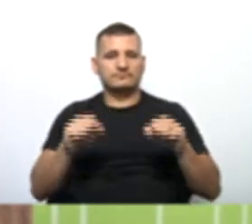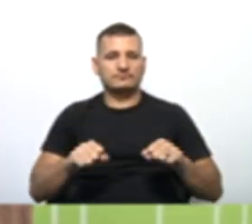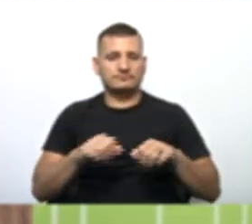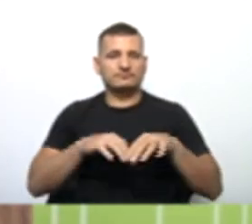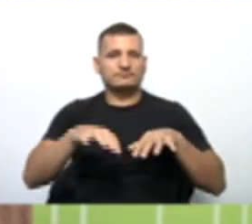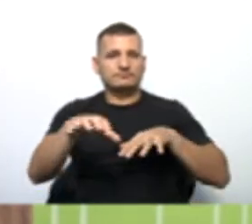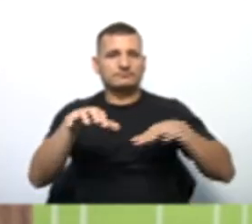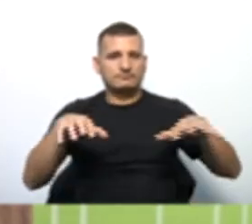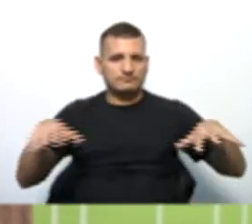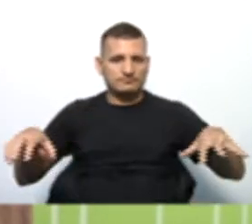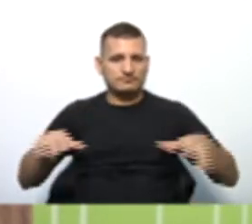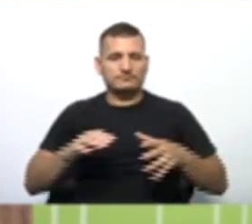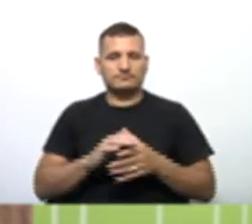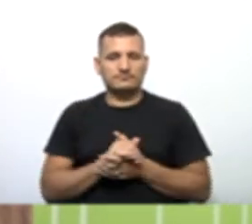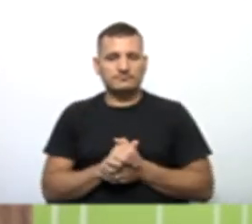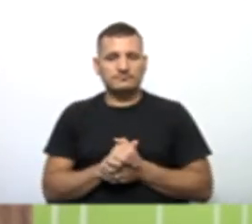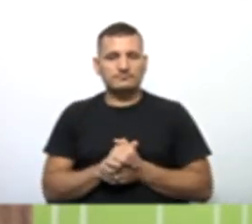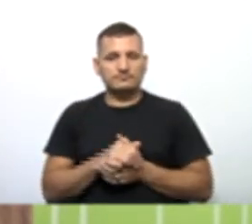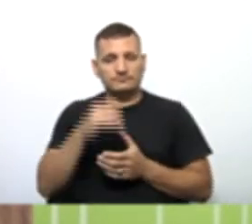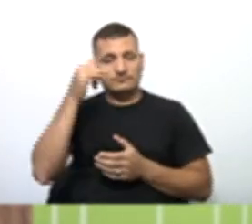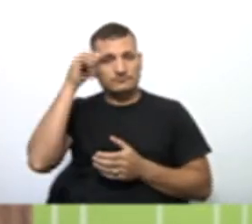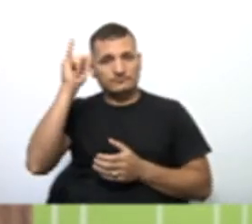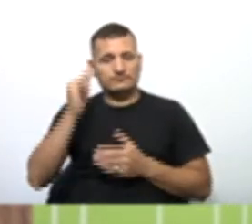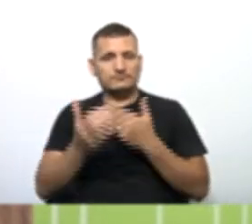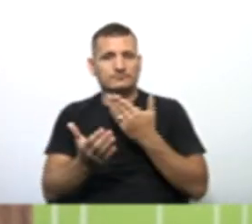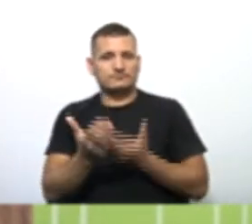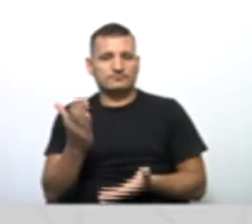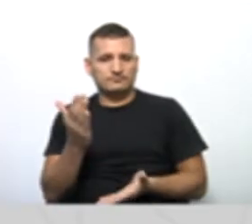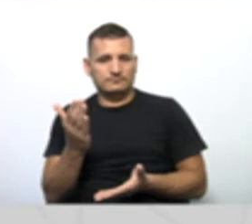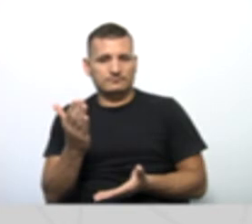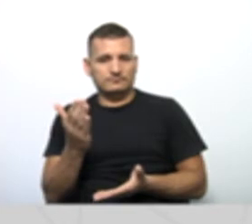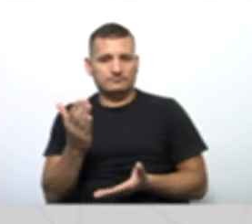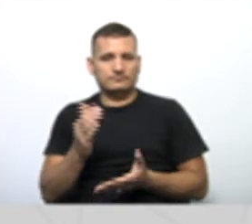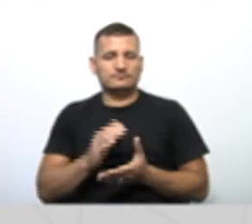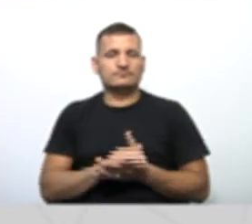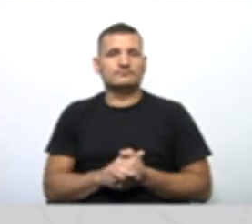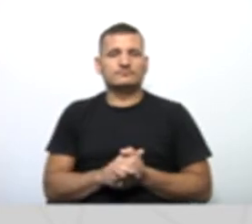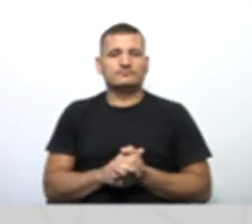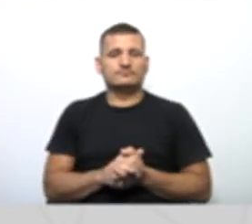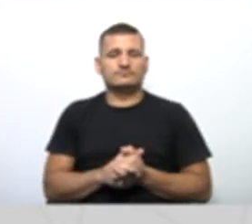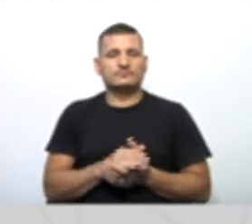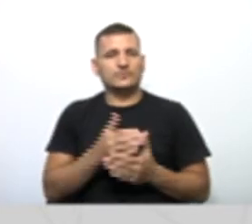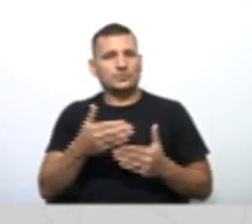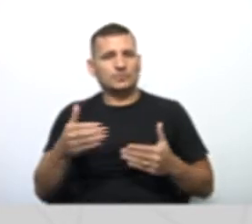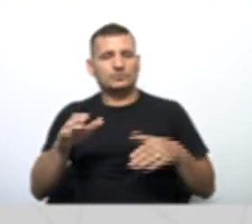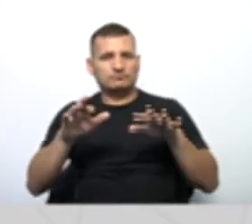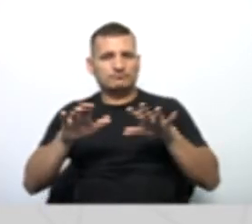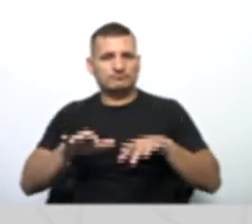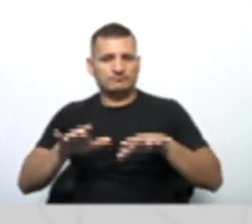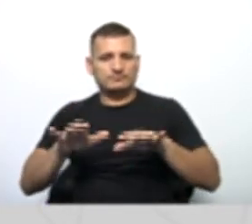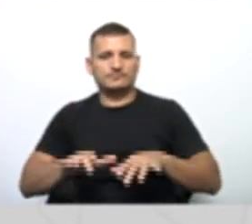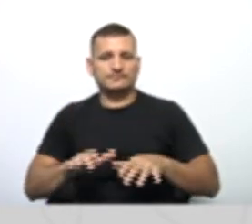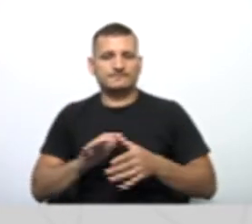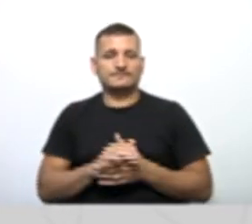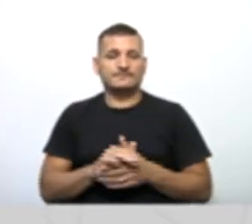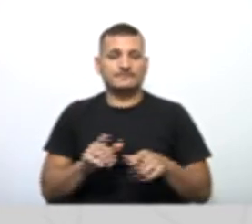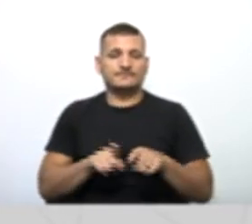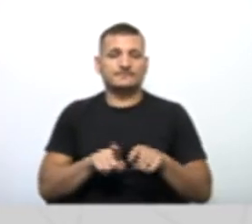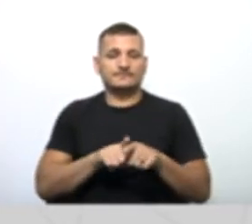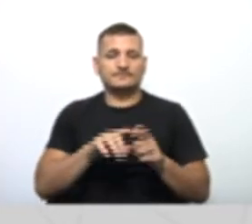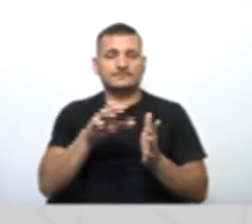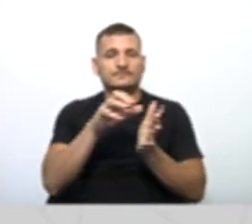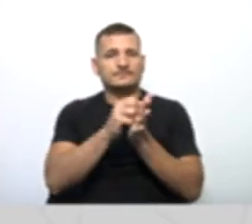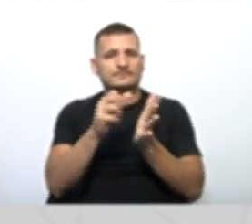ok? Evitar perdas ou sobreposições durante o desenvolvimento e também registrar as